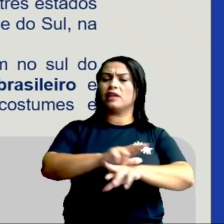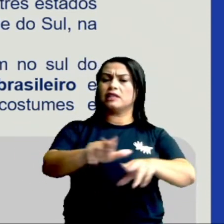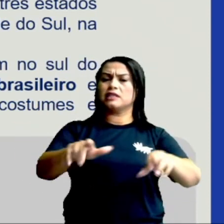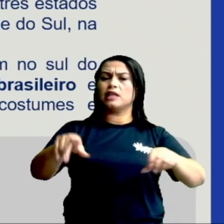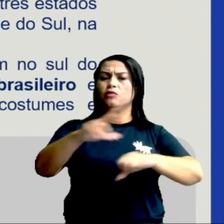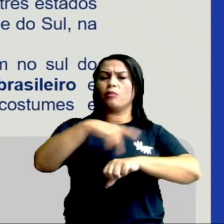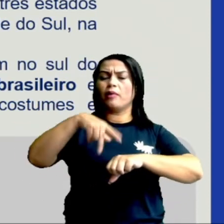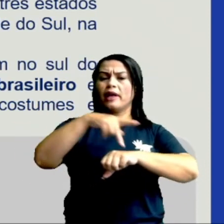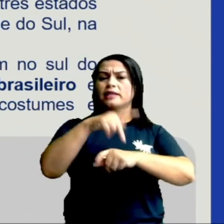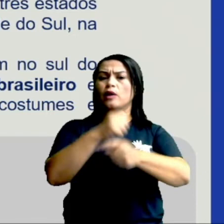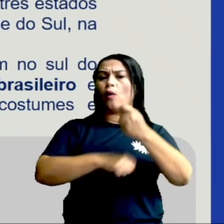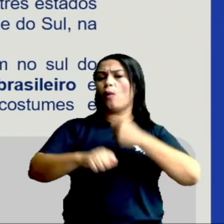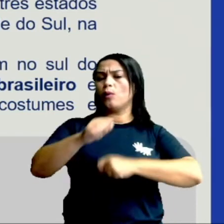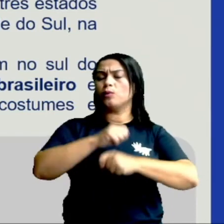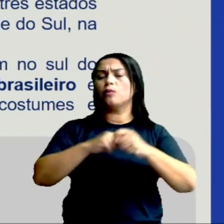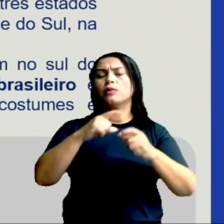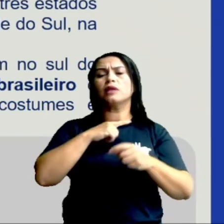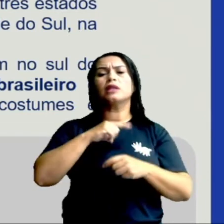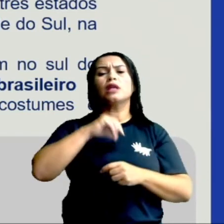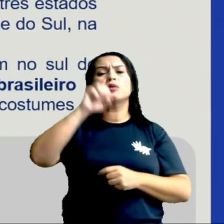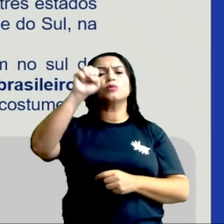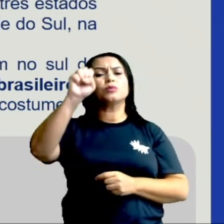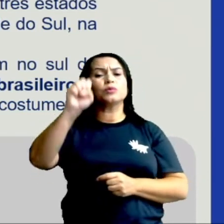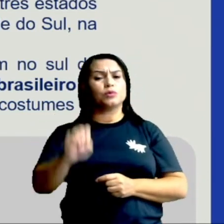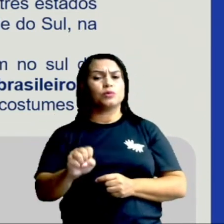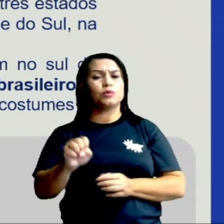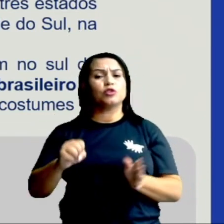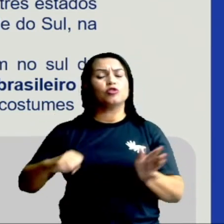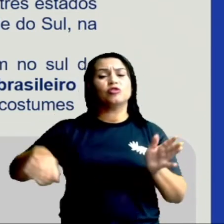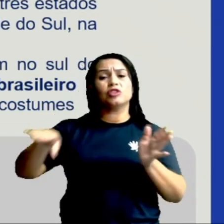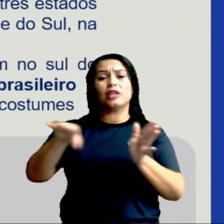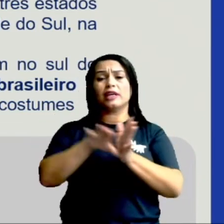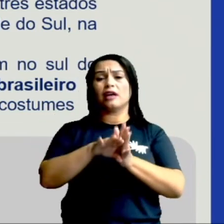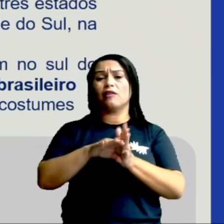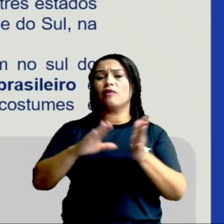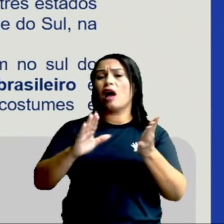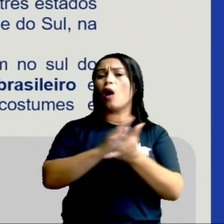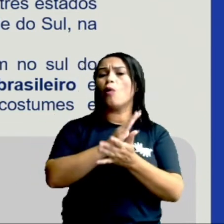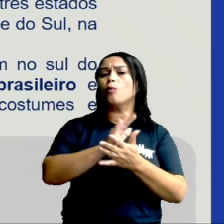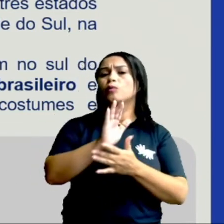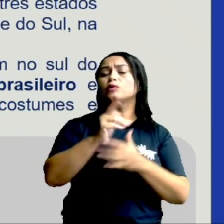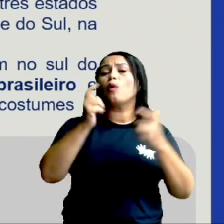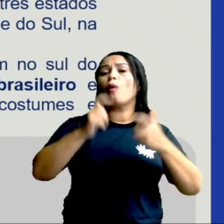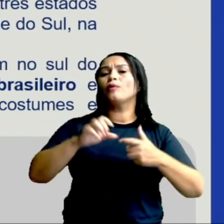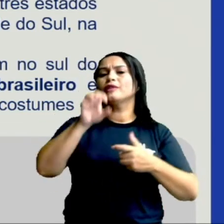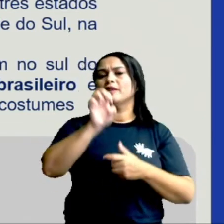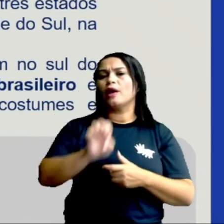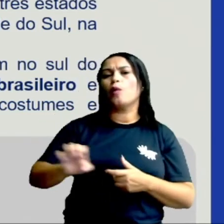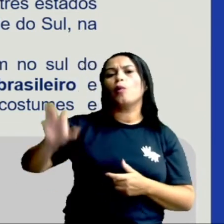E na região sul, os estrangeiros que chegavam, em sua maioria eram europeus,